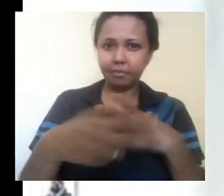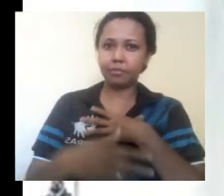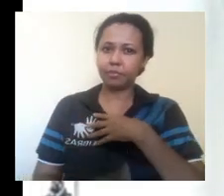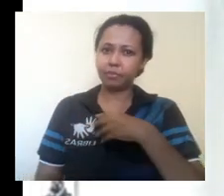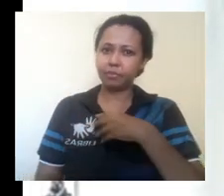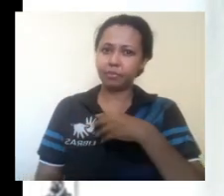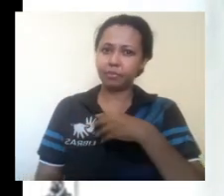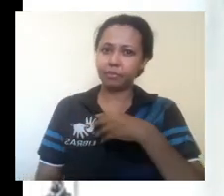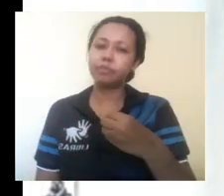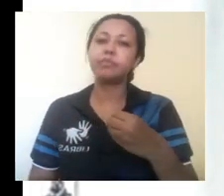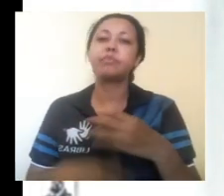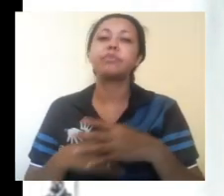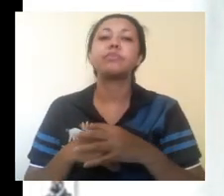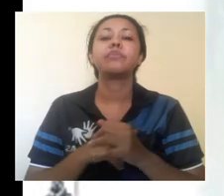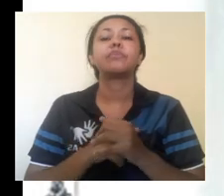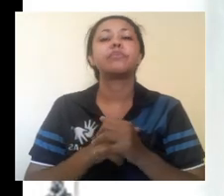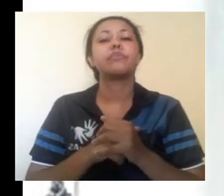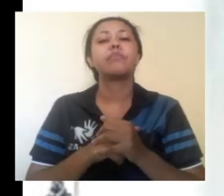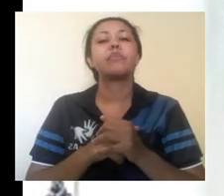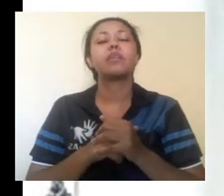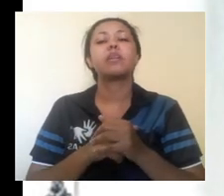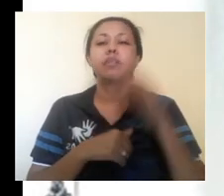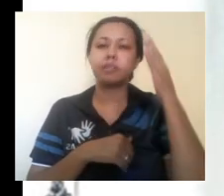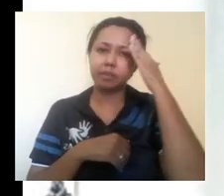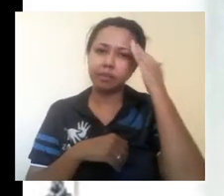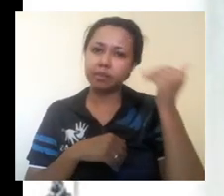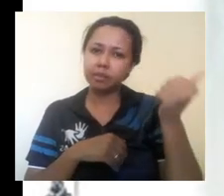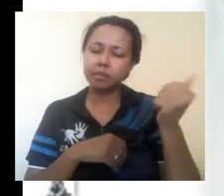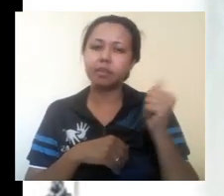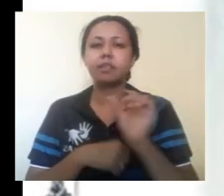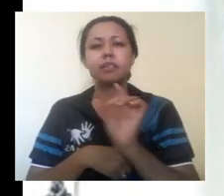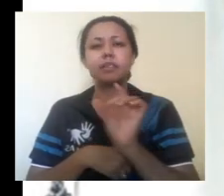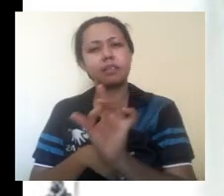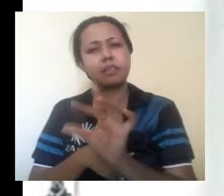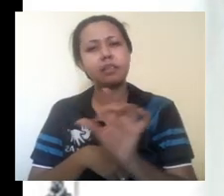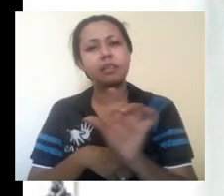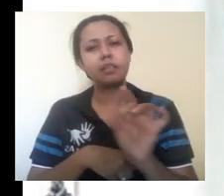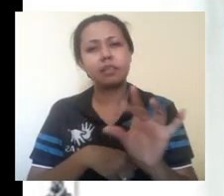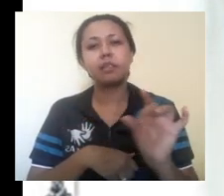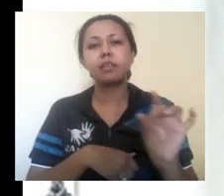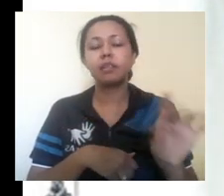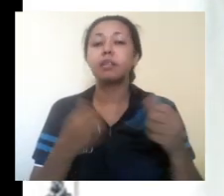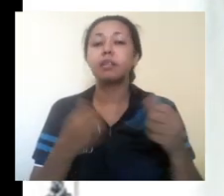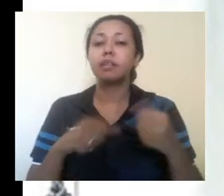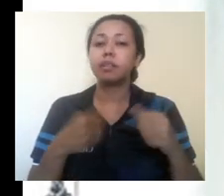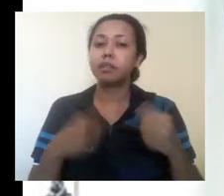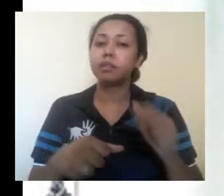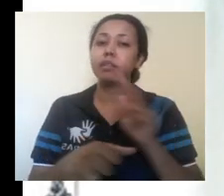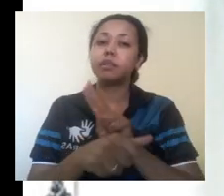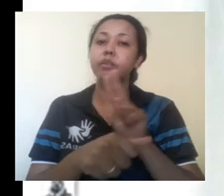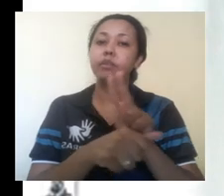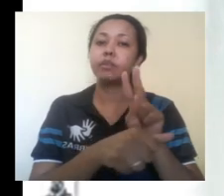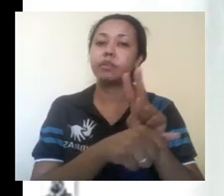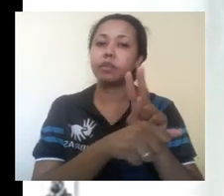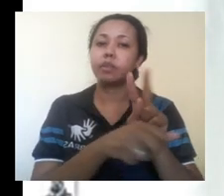Senhor. As idosas, que é outro grupo, e você nota que aqui você vai